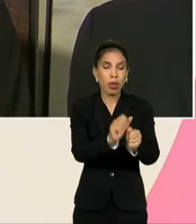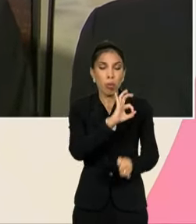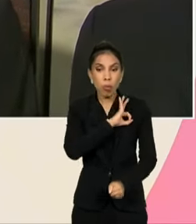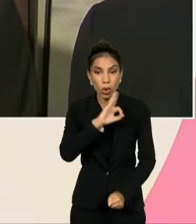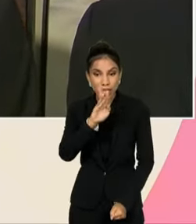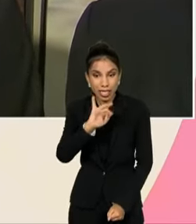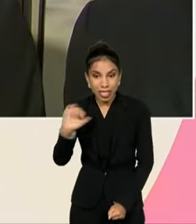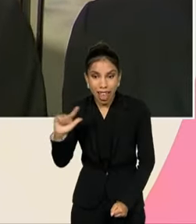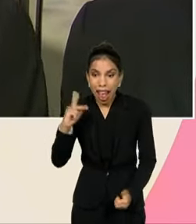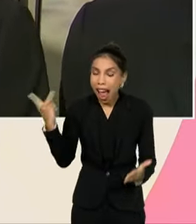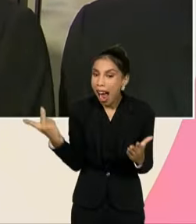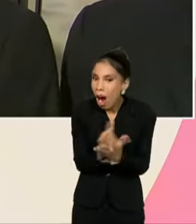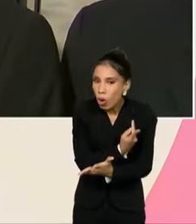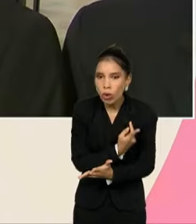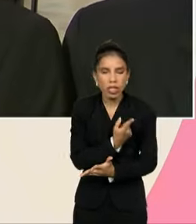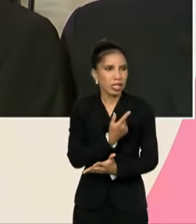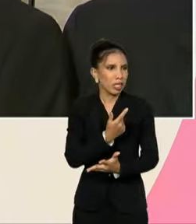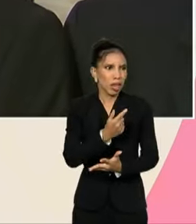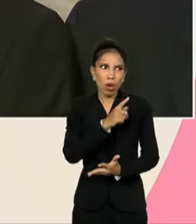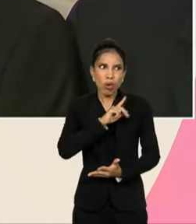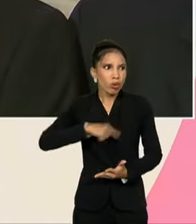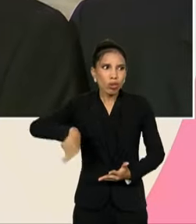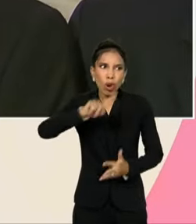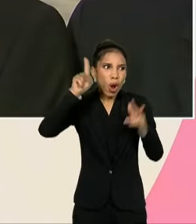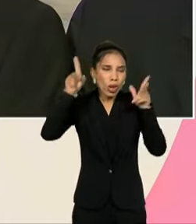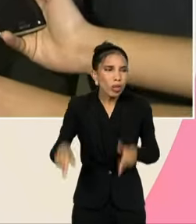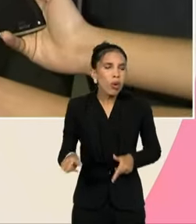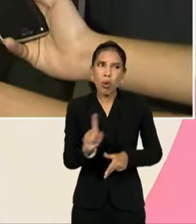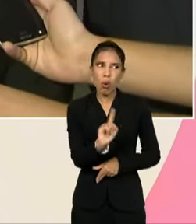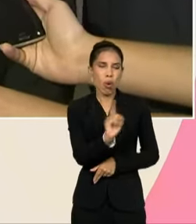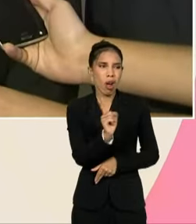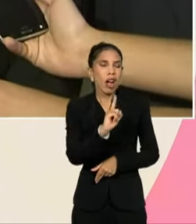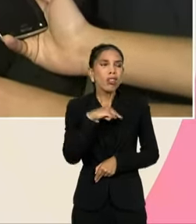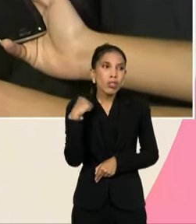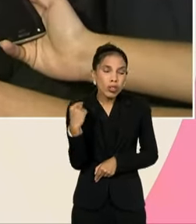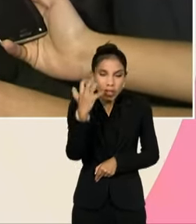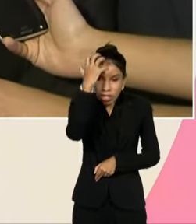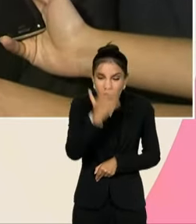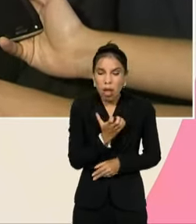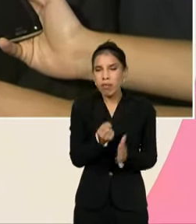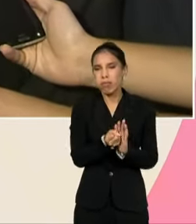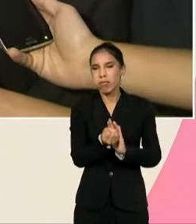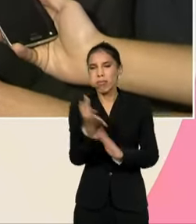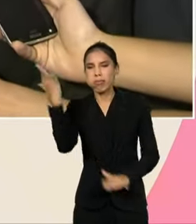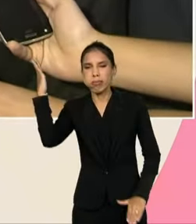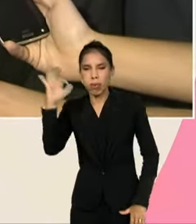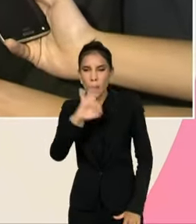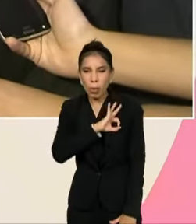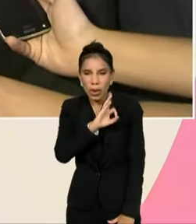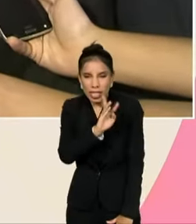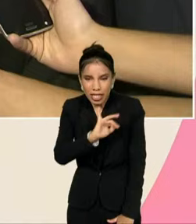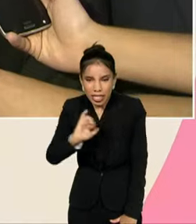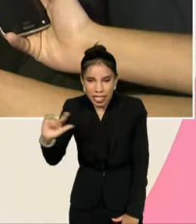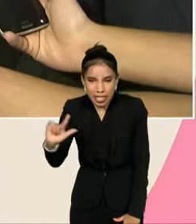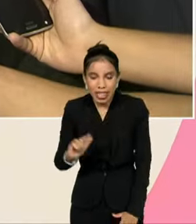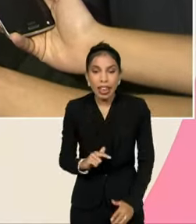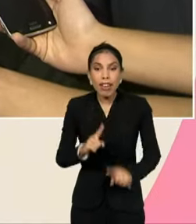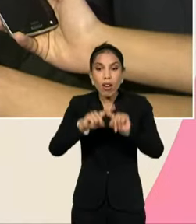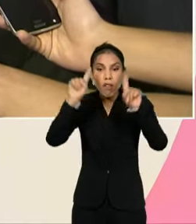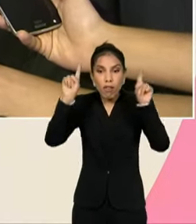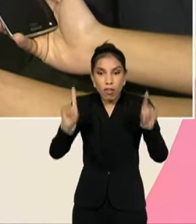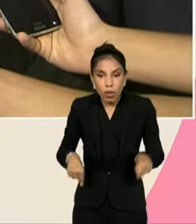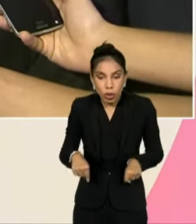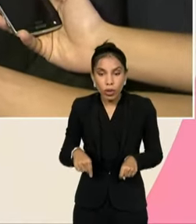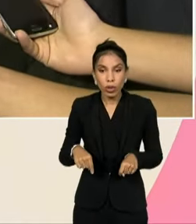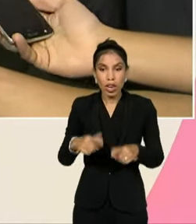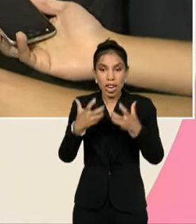o que aconteceu não representa a gente tem seriedade, assim, foram inúmeros. O que eu recebi de ligação de funcionários